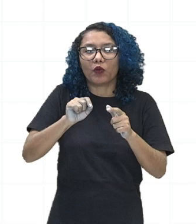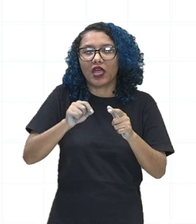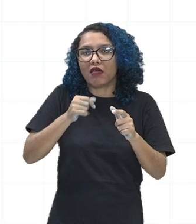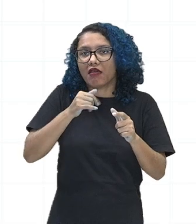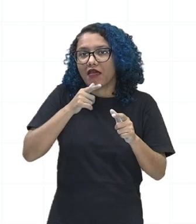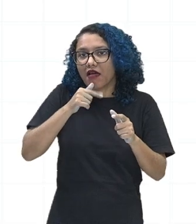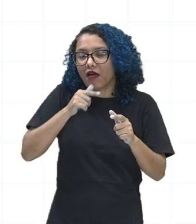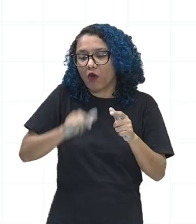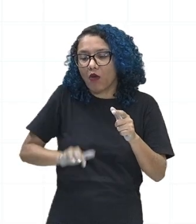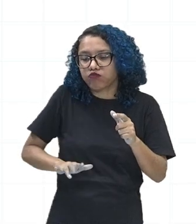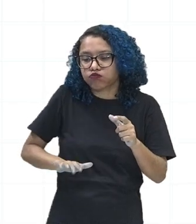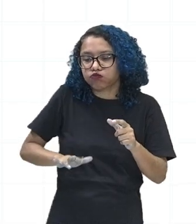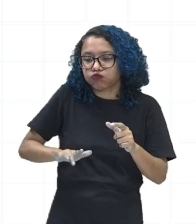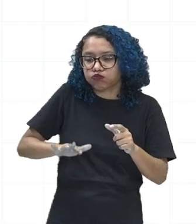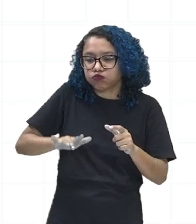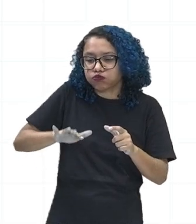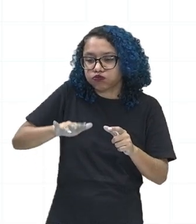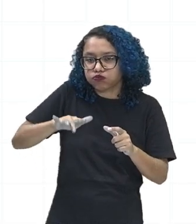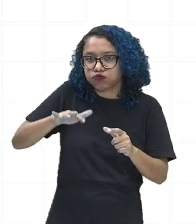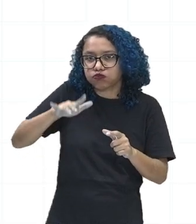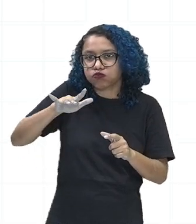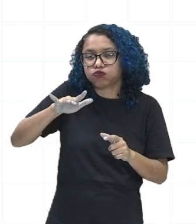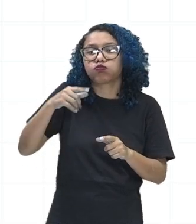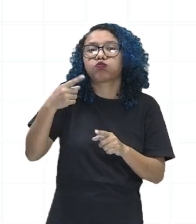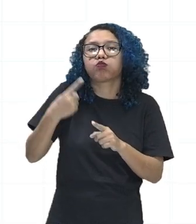o mar está subindo por causa do